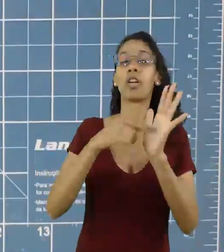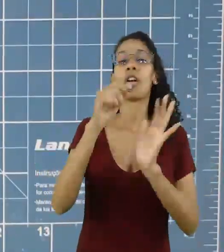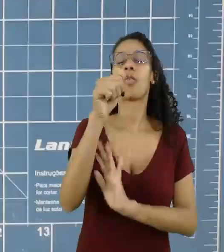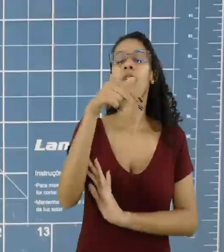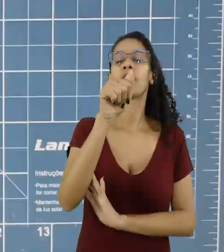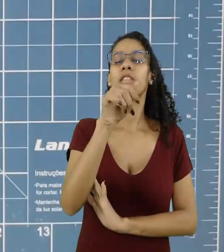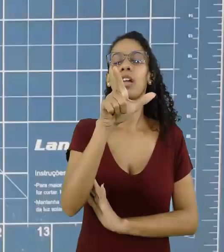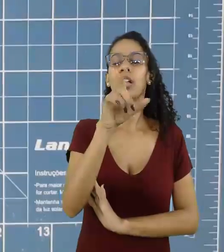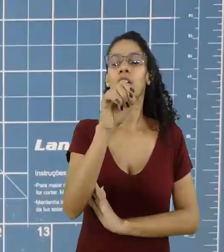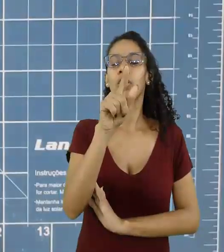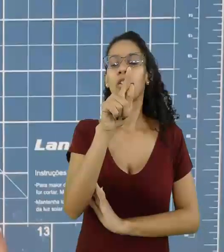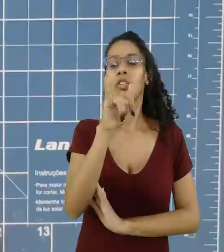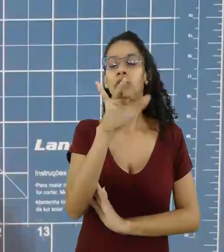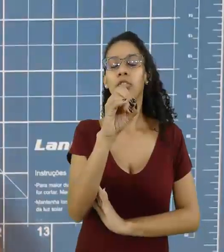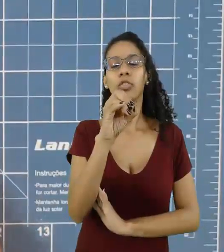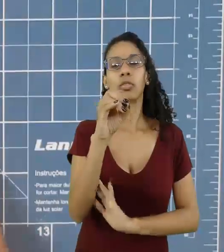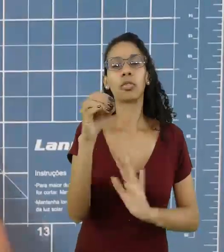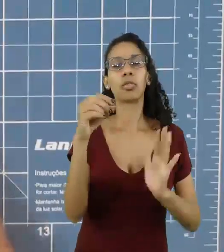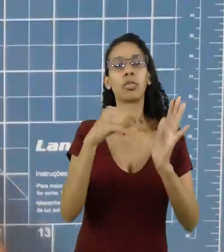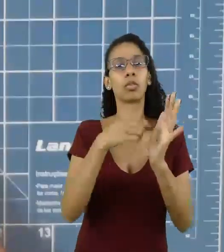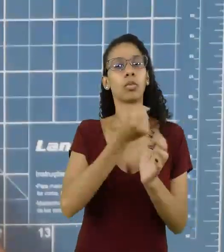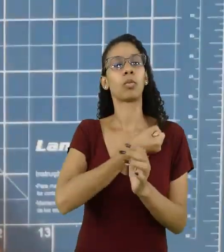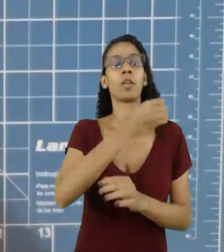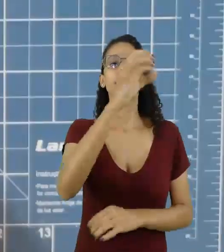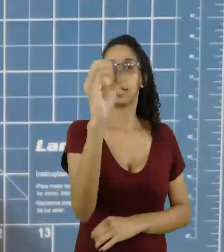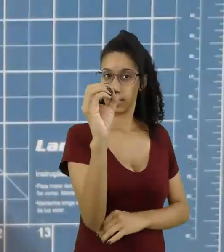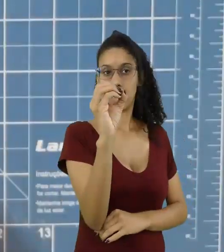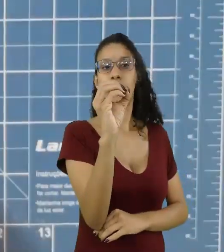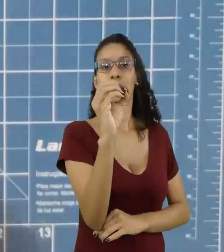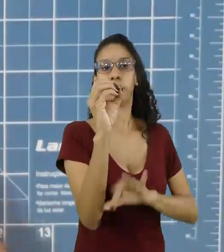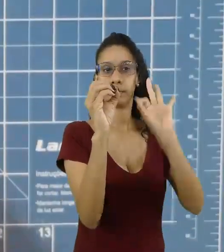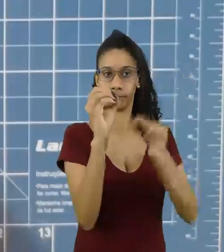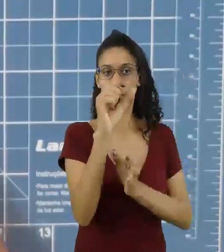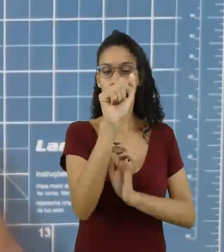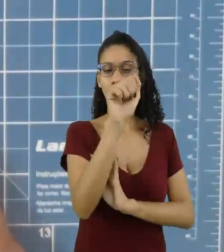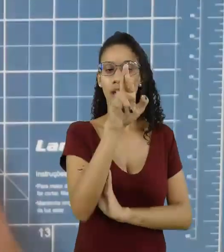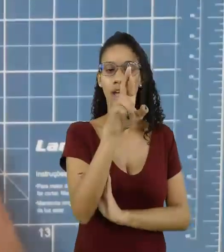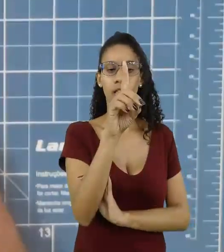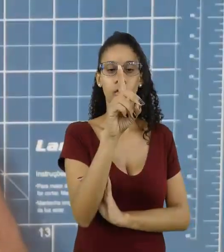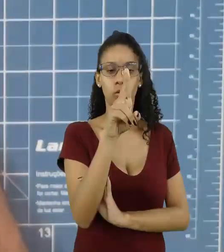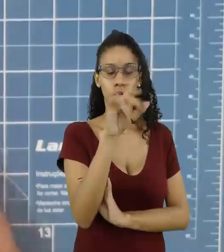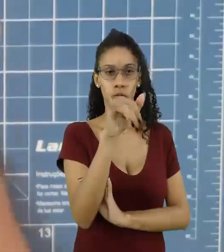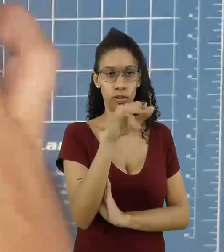do Arduino, no A0. Conectei aqui no pino analógico A0 do Arduino.